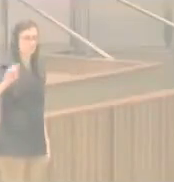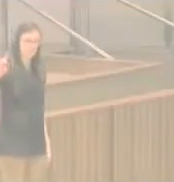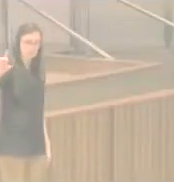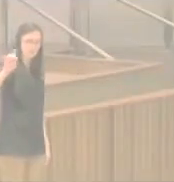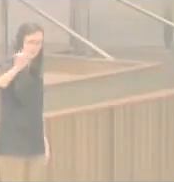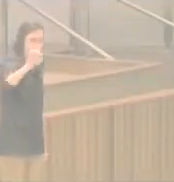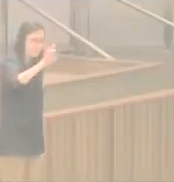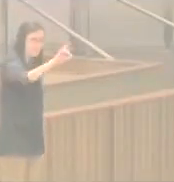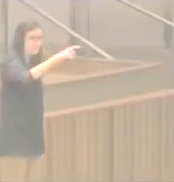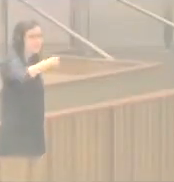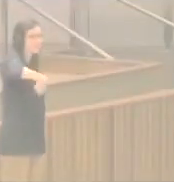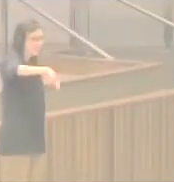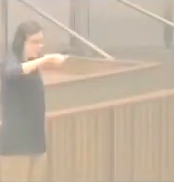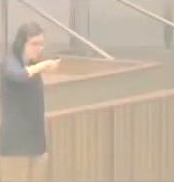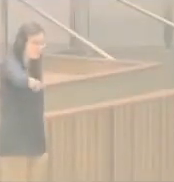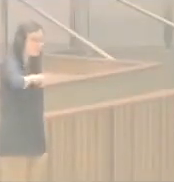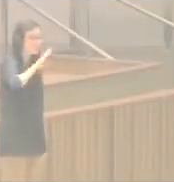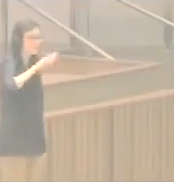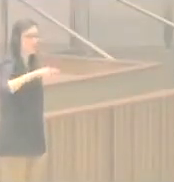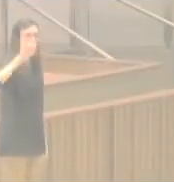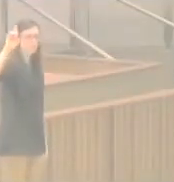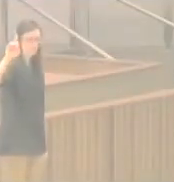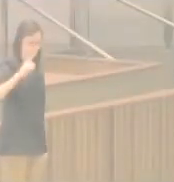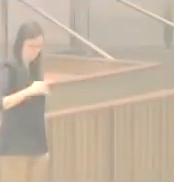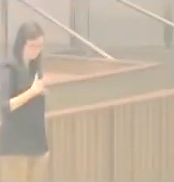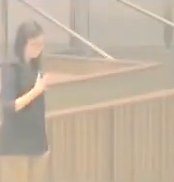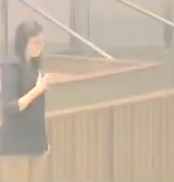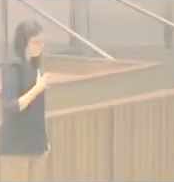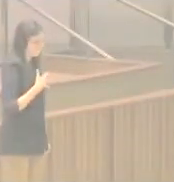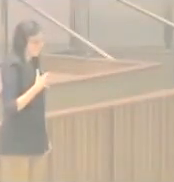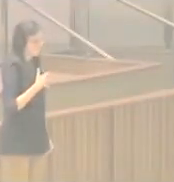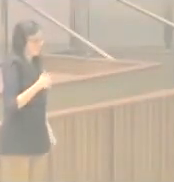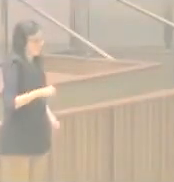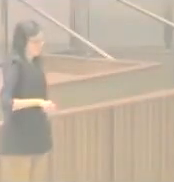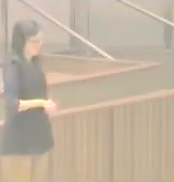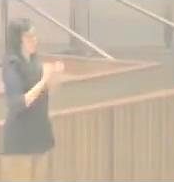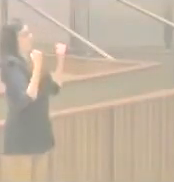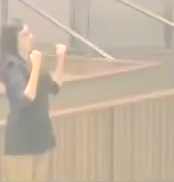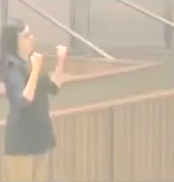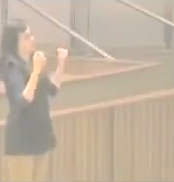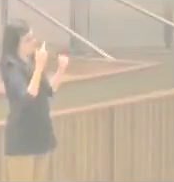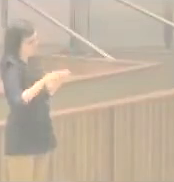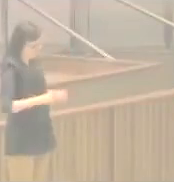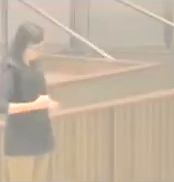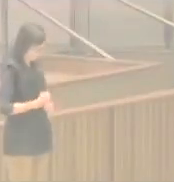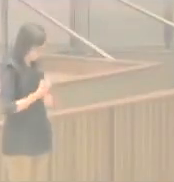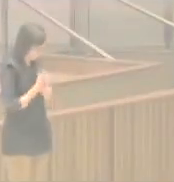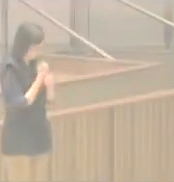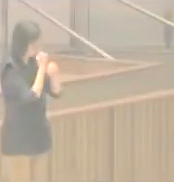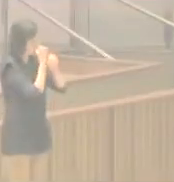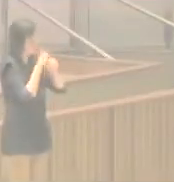somos pessoas que estão sendo reconstruídas pelo Deus Todo-Poderoso.